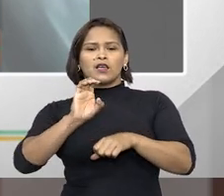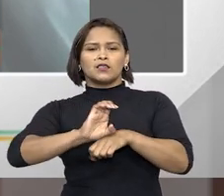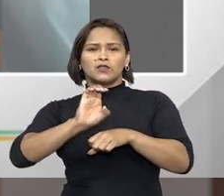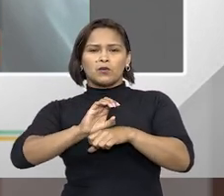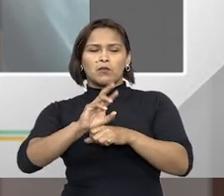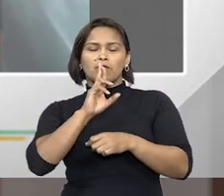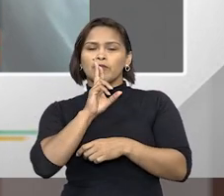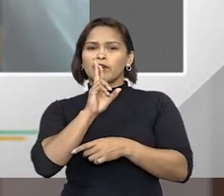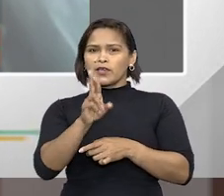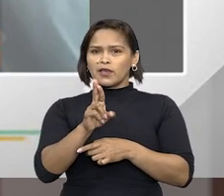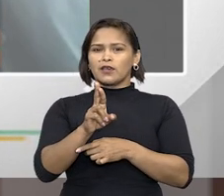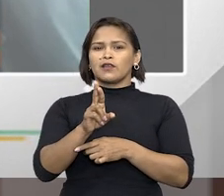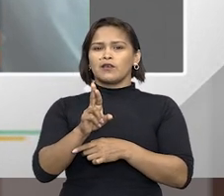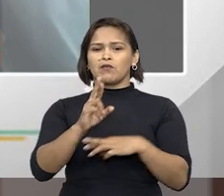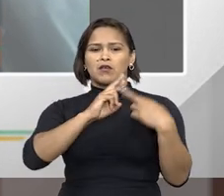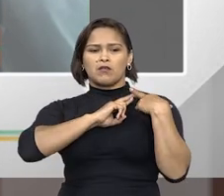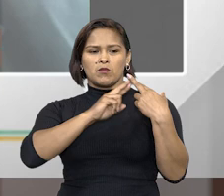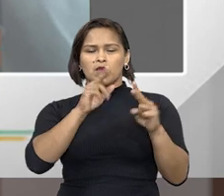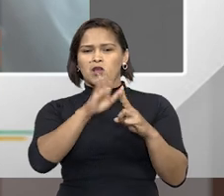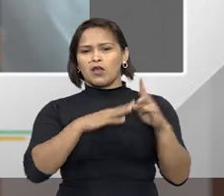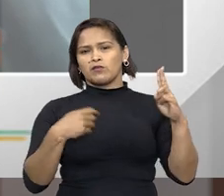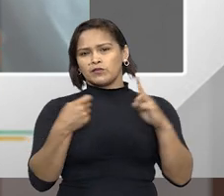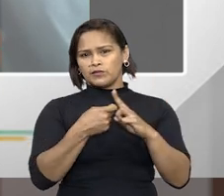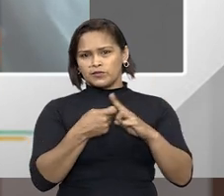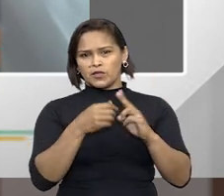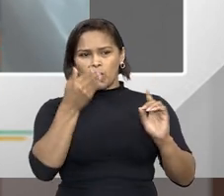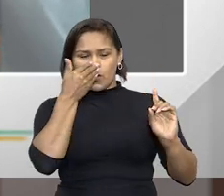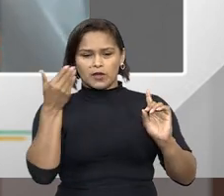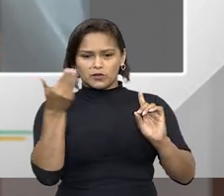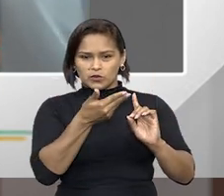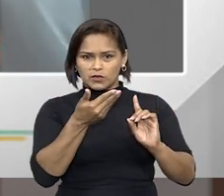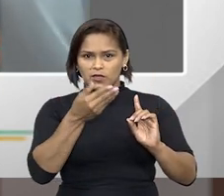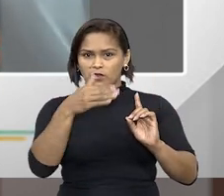o acusado. O Supremo acabou